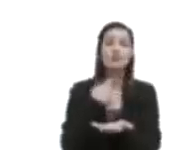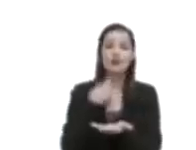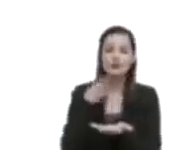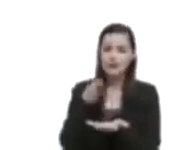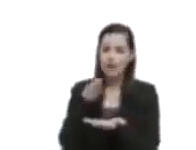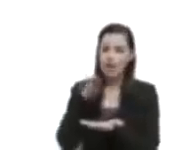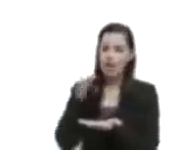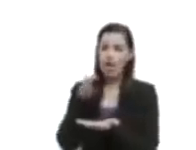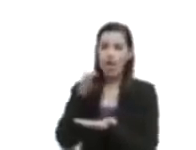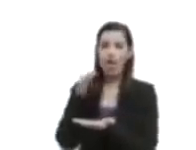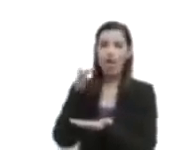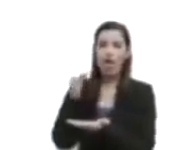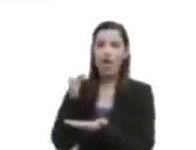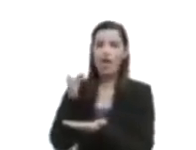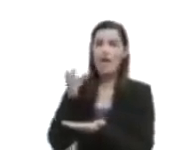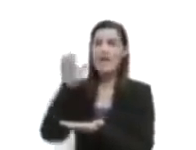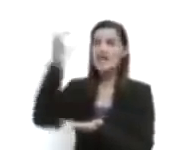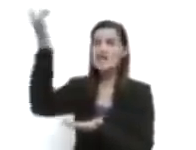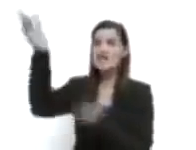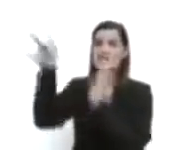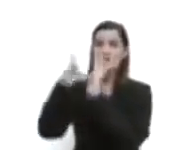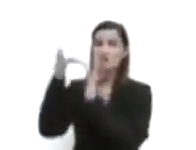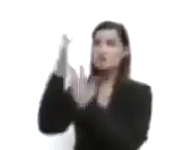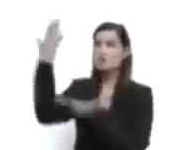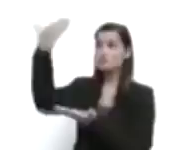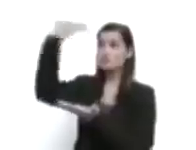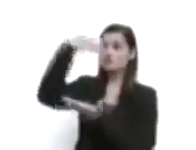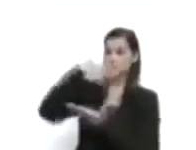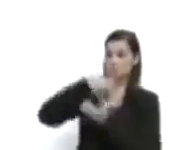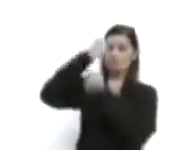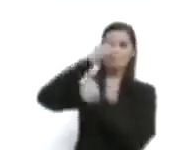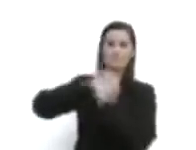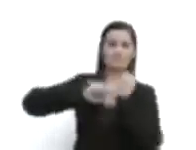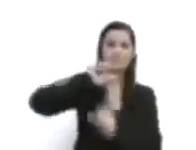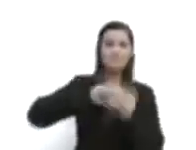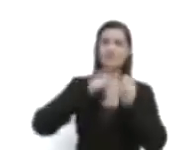convertemos, essa vontade muda.